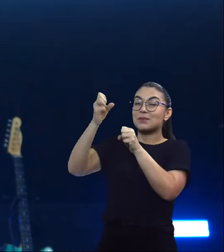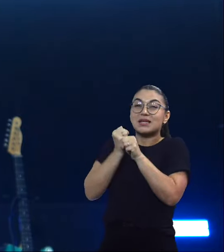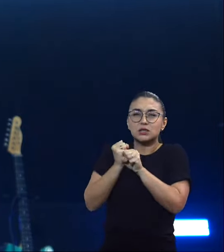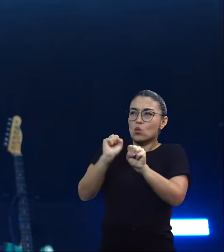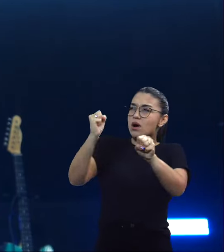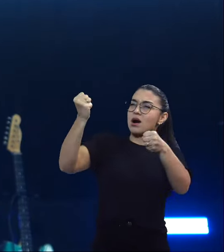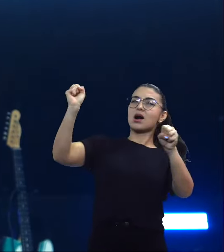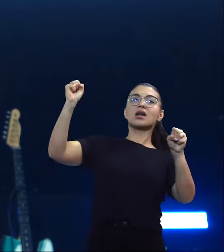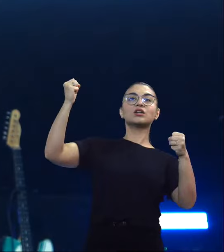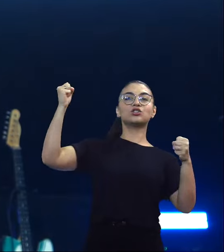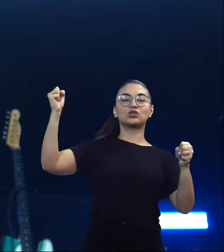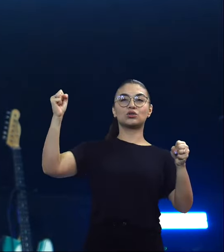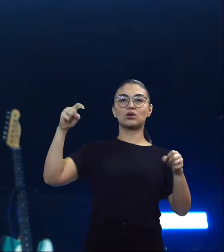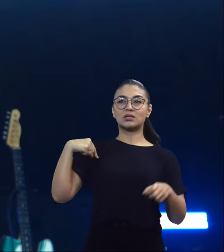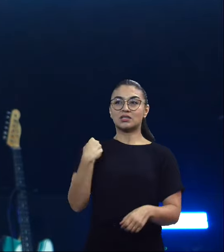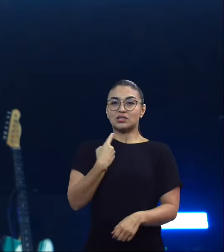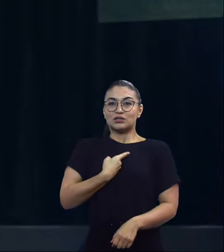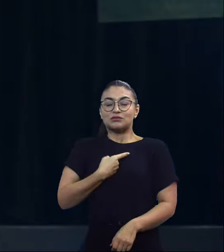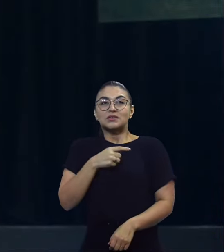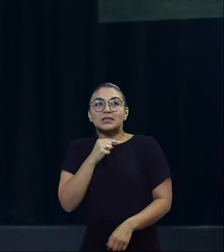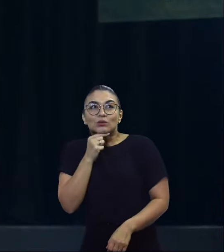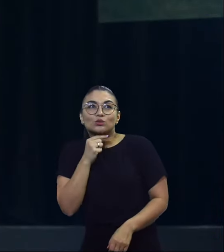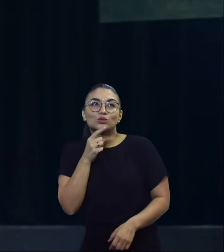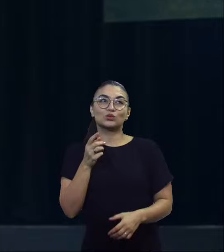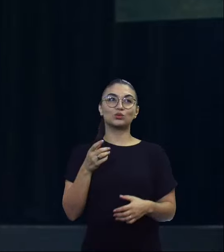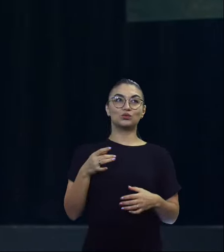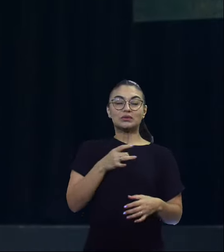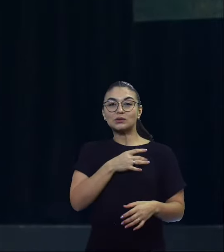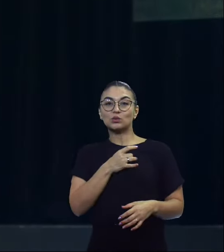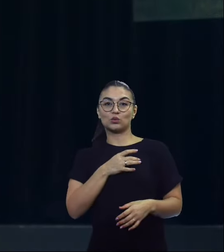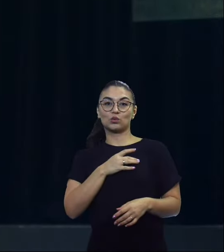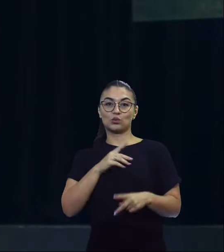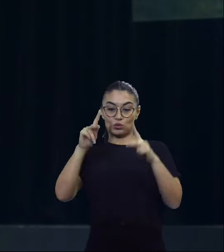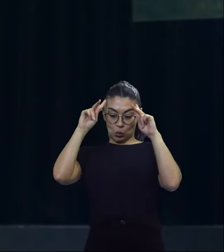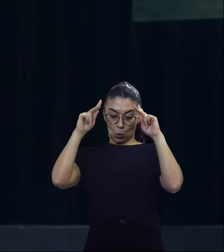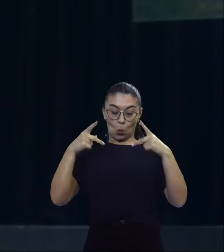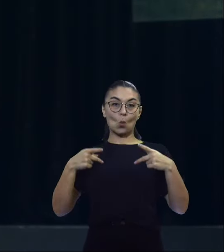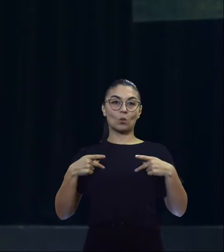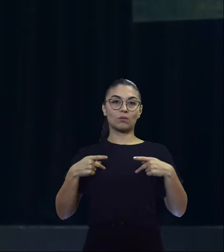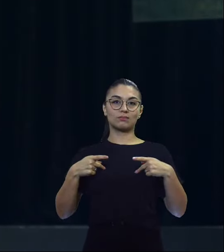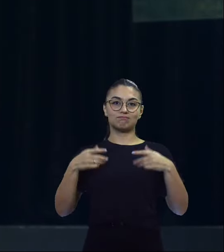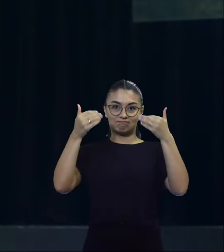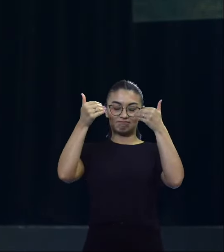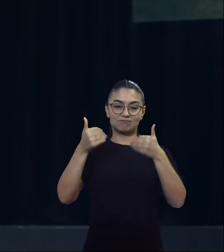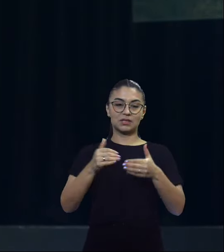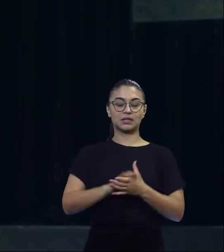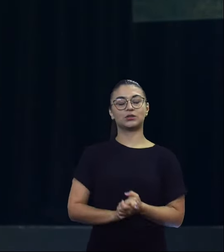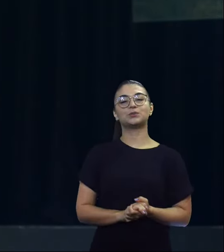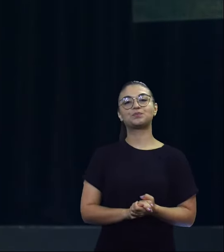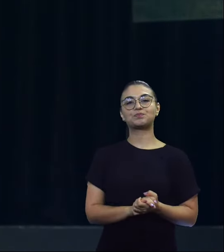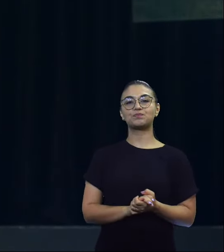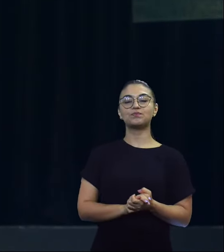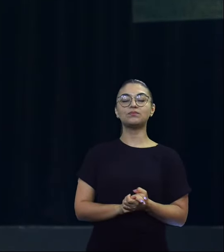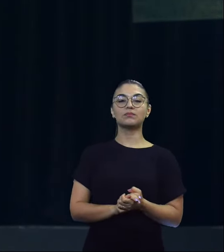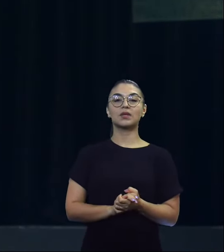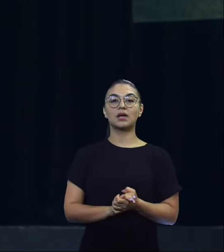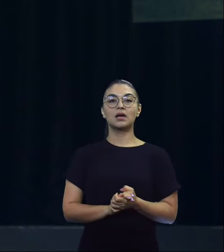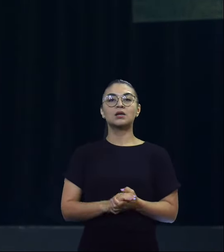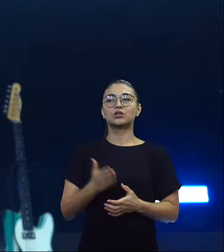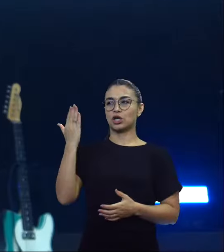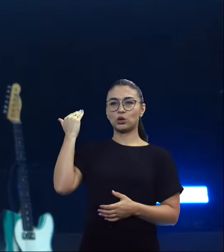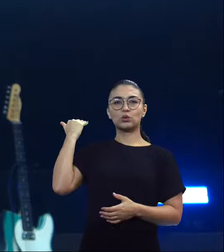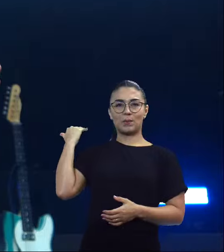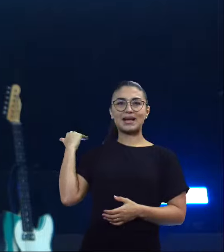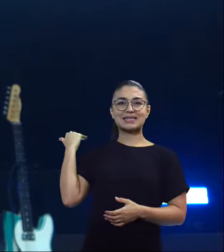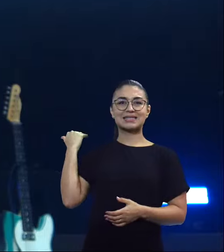Elas sempre serão duvidosas quando olhamos pelos olhos humanos. Eu acho tão interessante no tempo do Êxodo, o texto que nós vamos ler aqui agora, daqui a